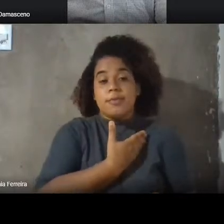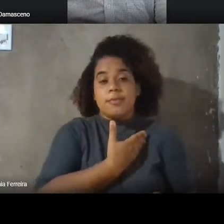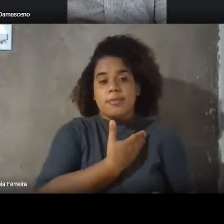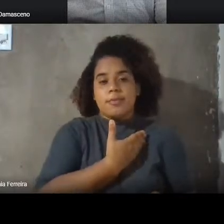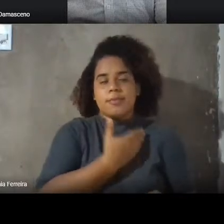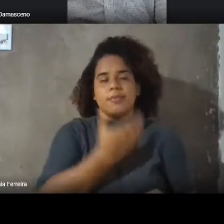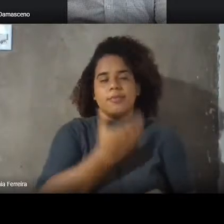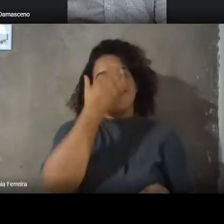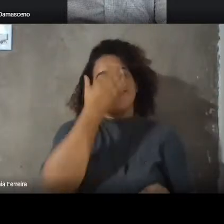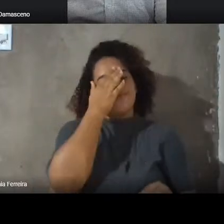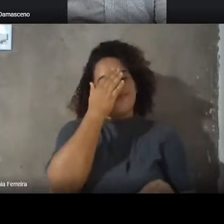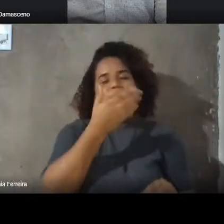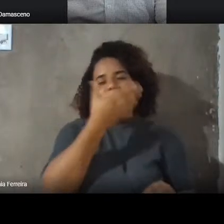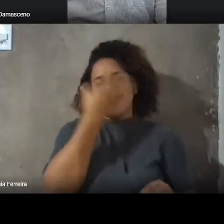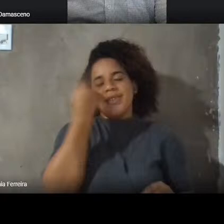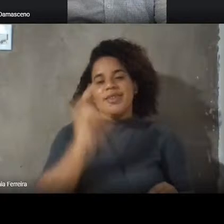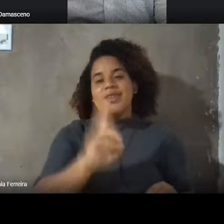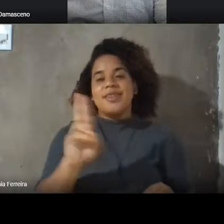branco.